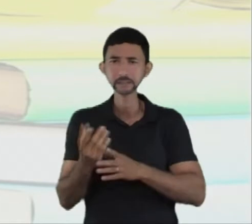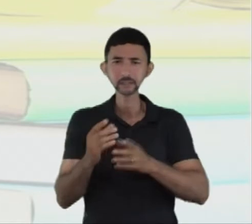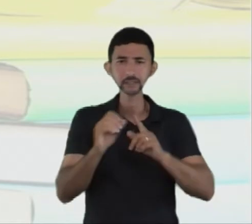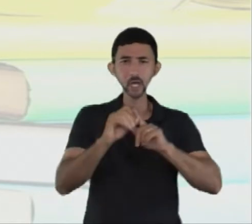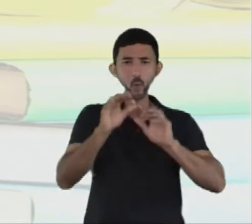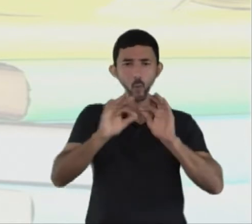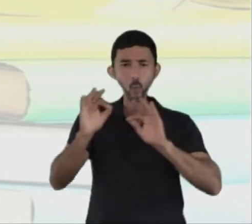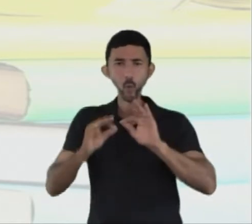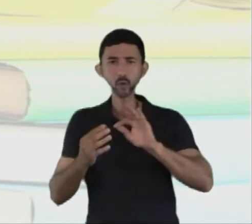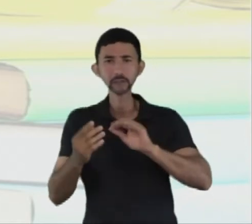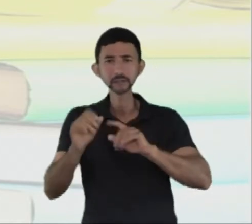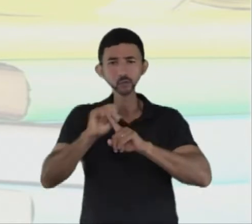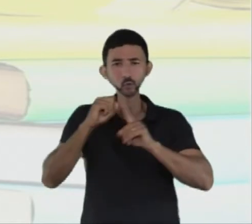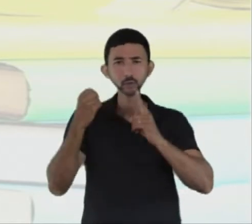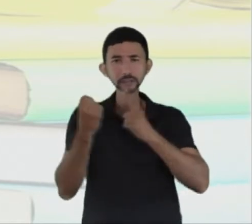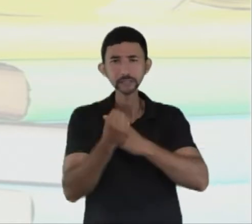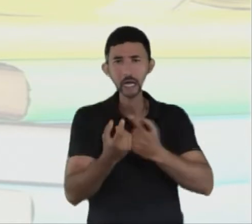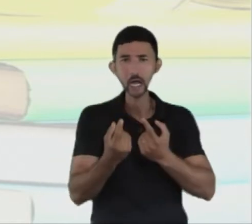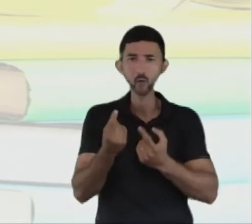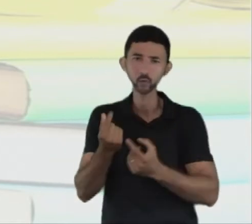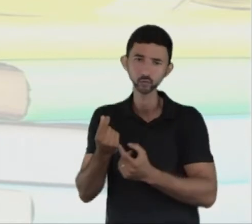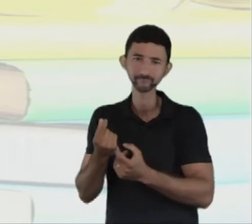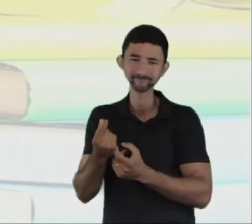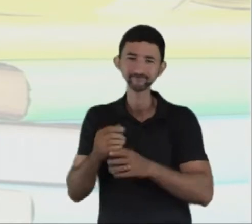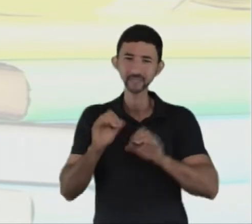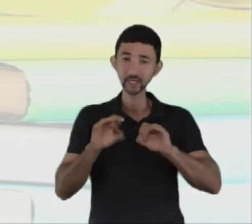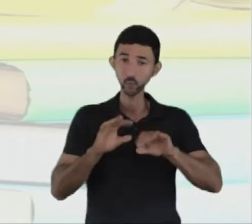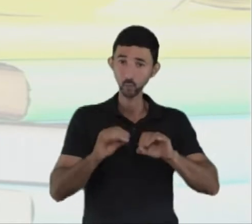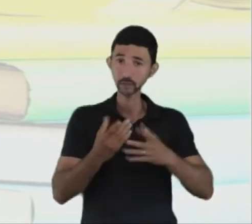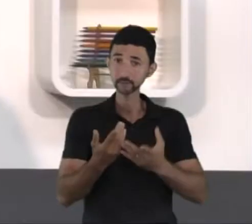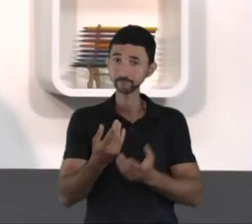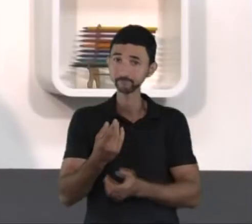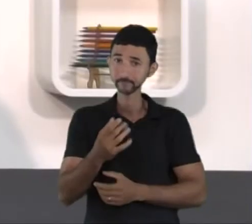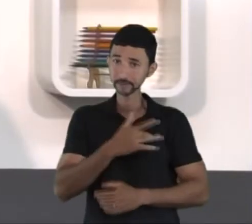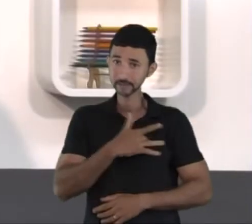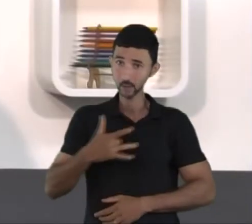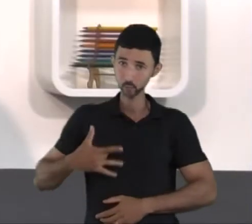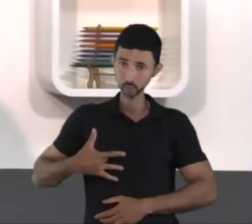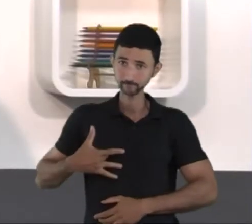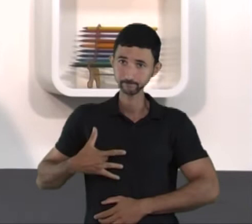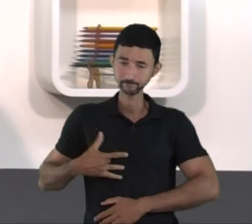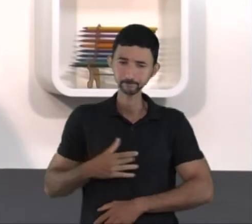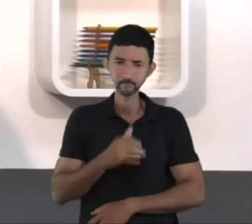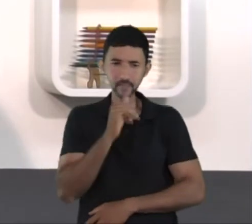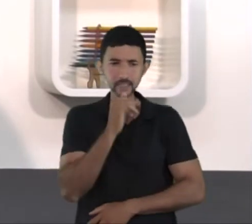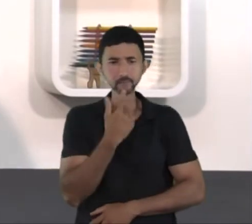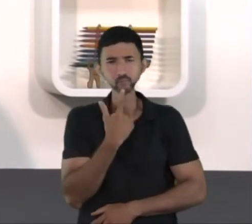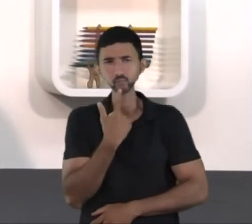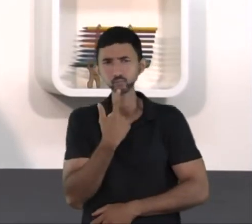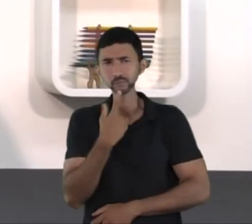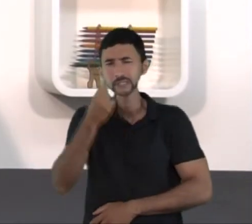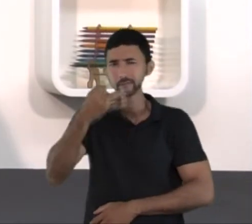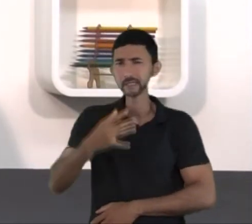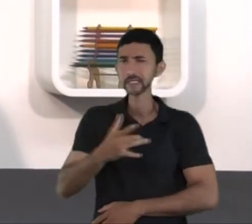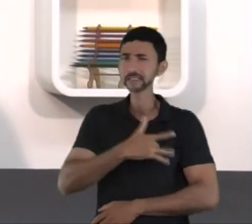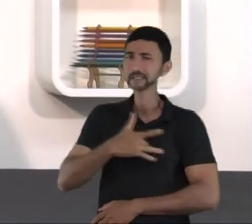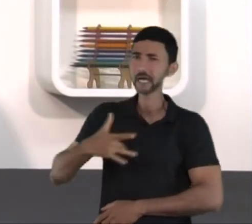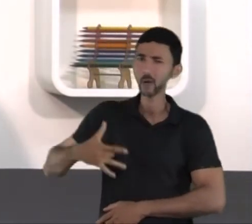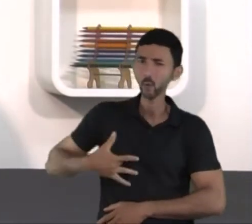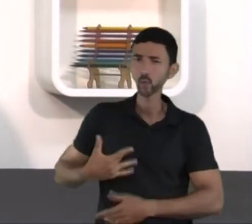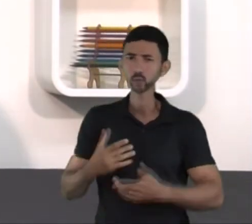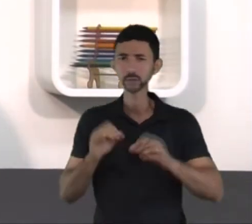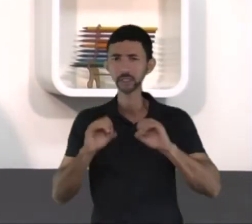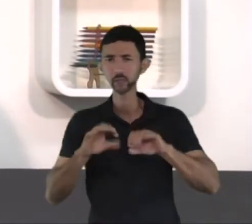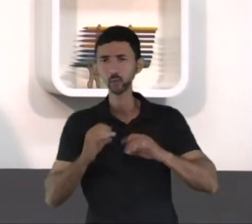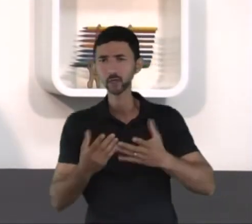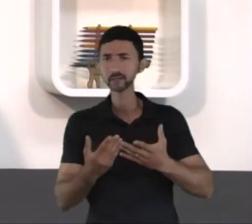sociais e econômicos, tais como educação e saúde. Olha aqui, gente. Hoje, quando a gente fala em saúde, fala em educação,